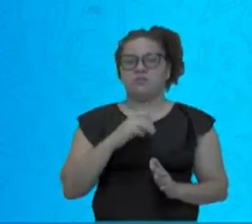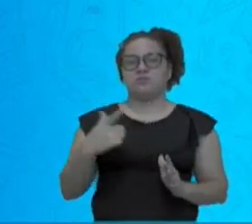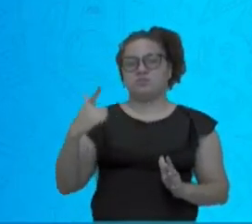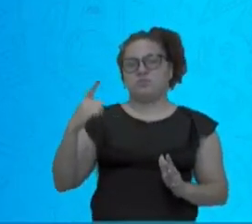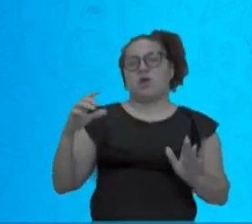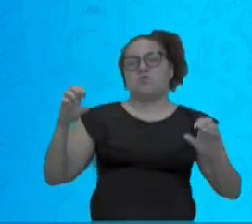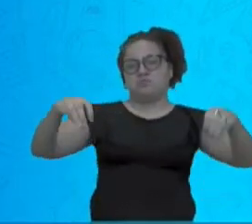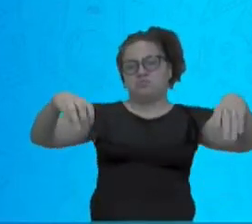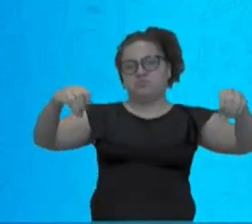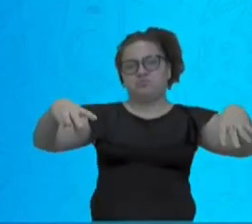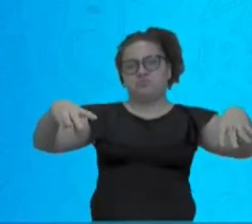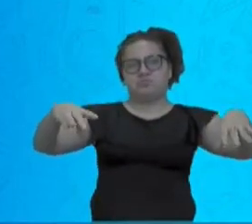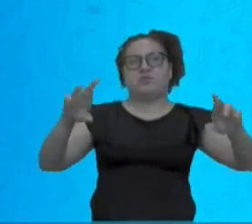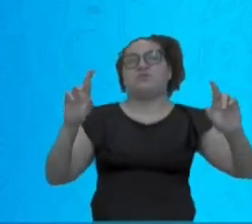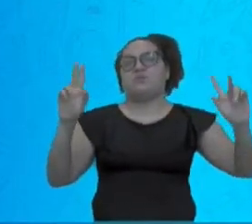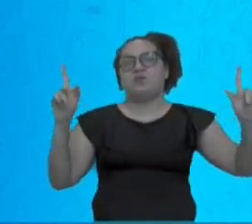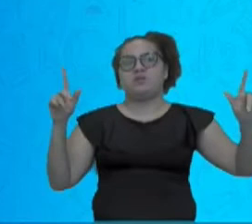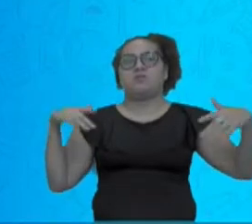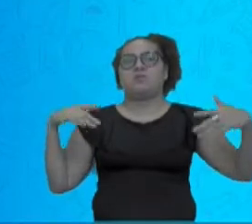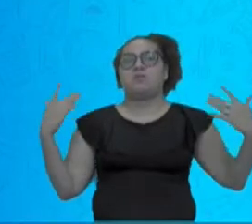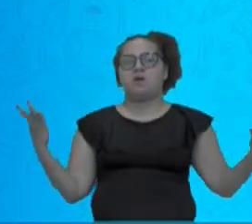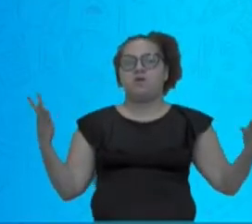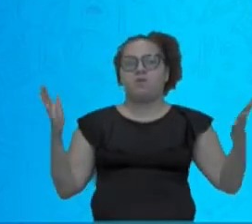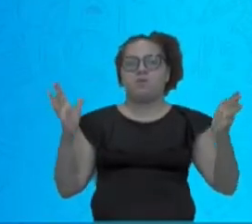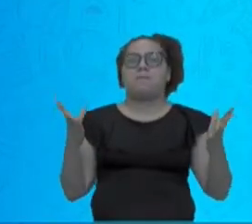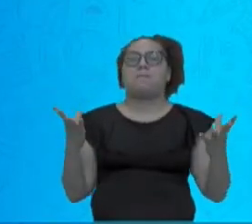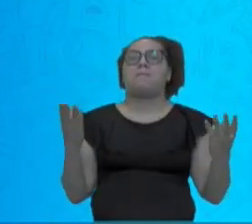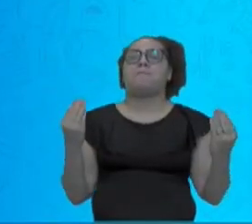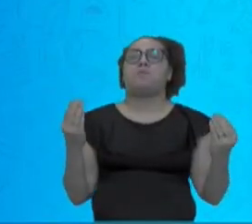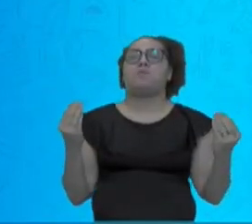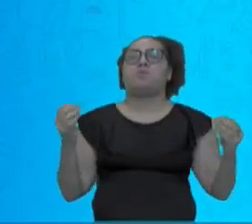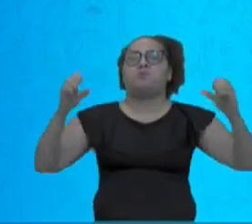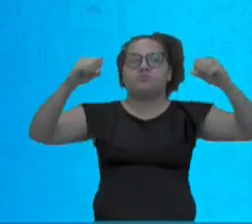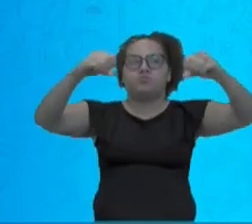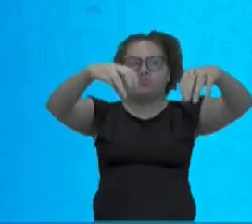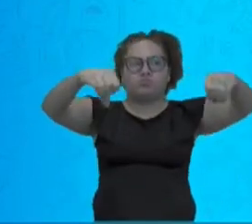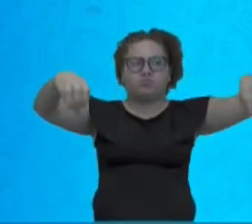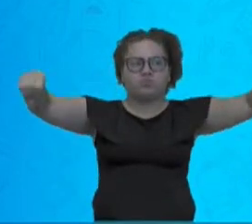a diferença é que aqui eu tenho mais chuvas.